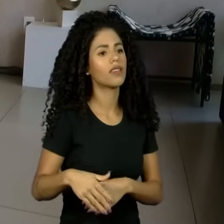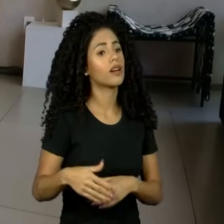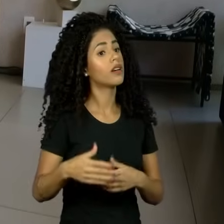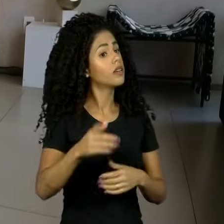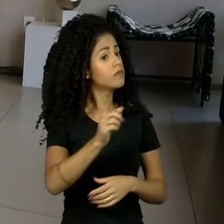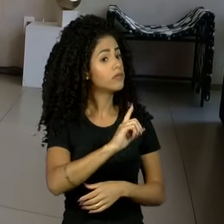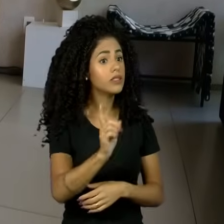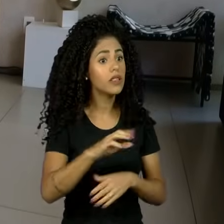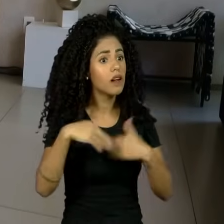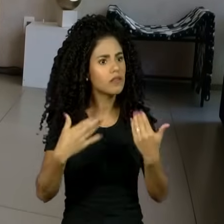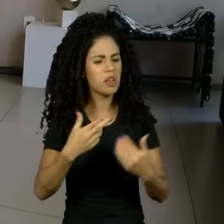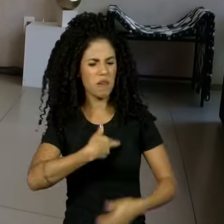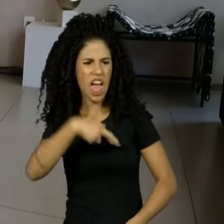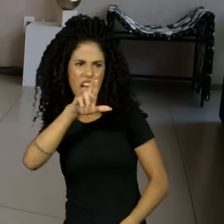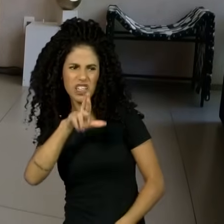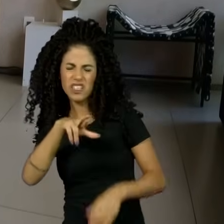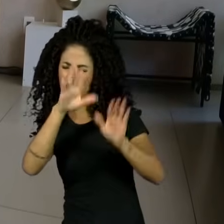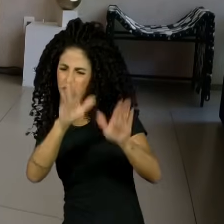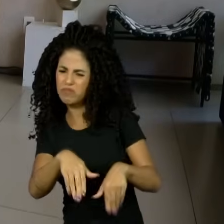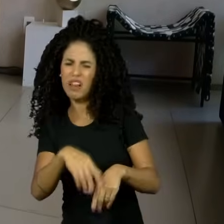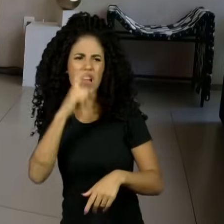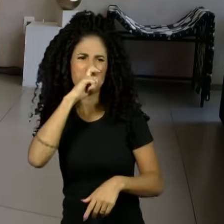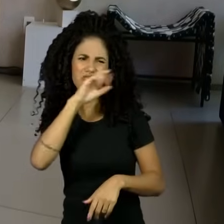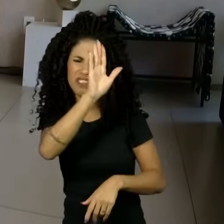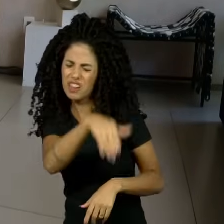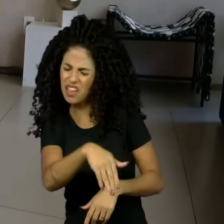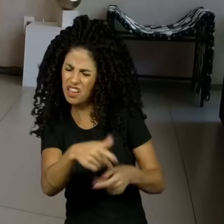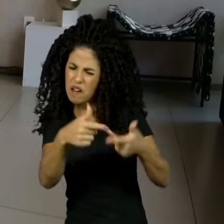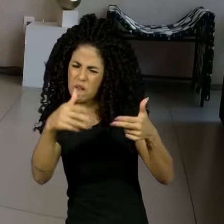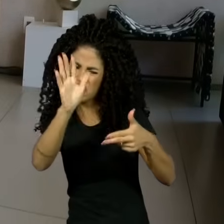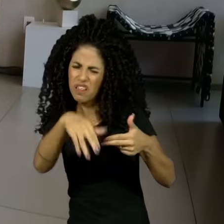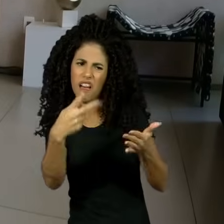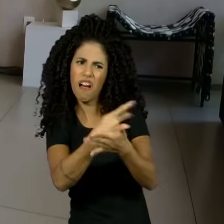Isso, a religião, isso é mentira, que nada, isso é coisa